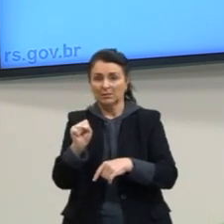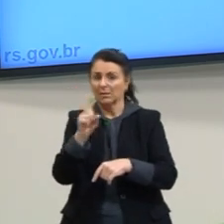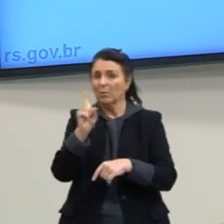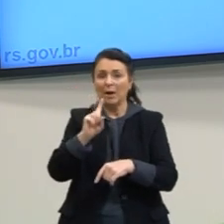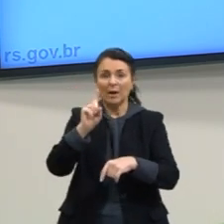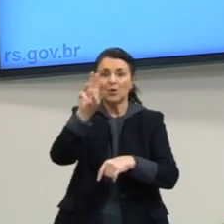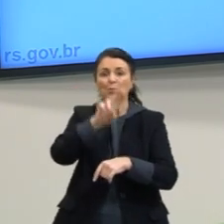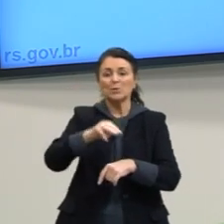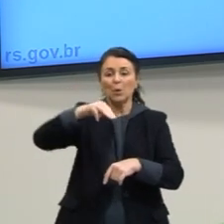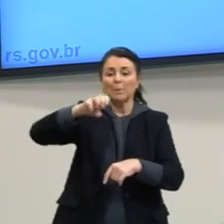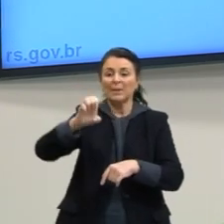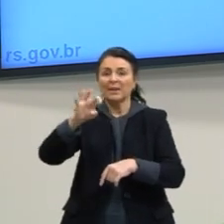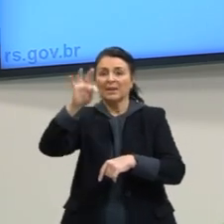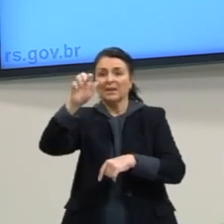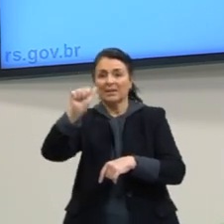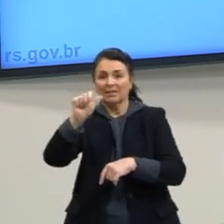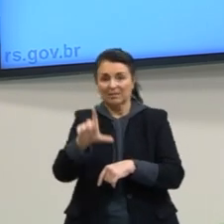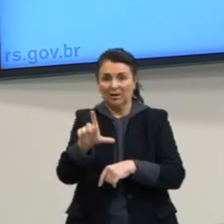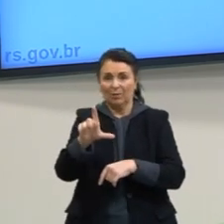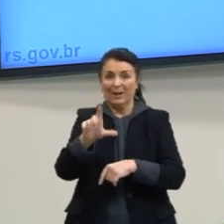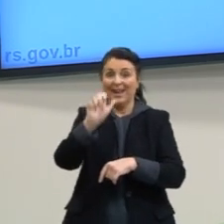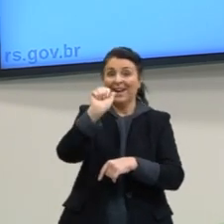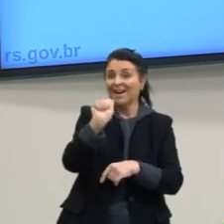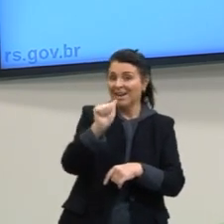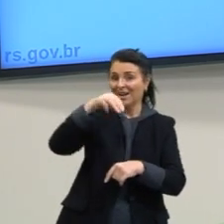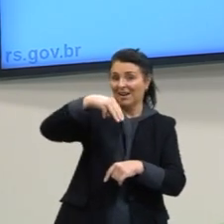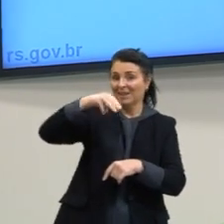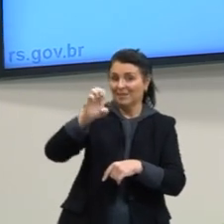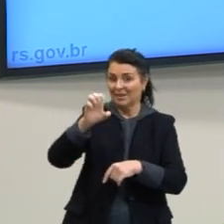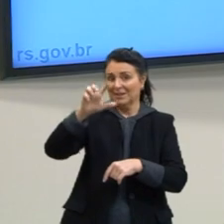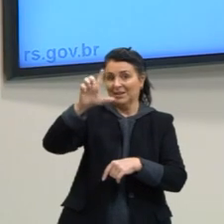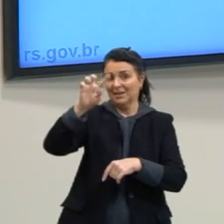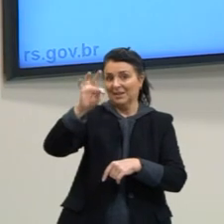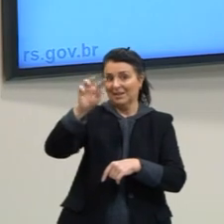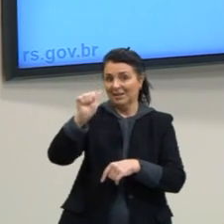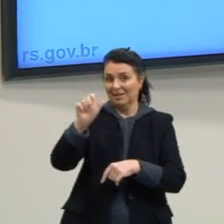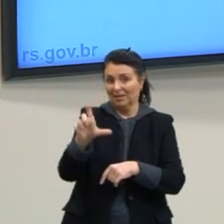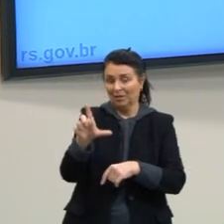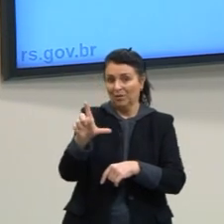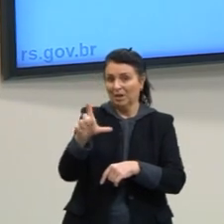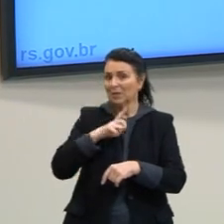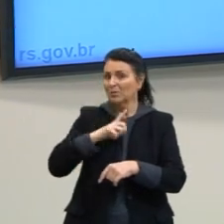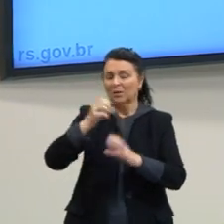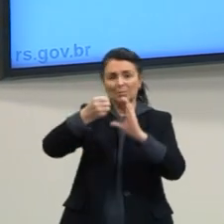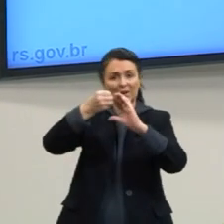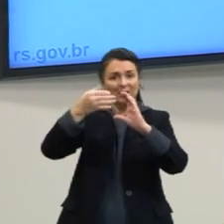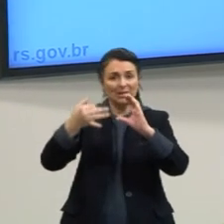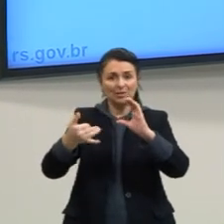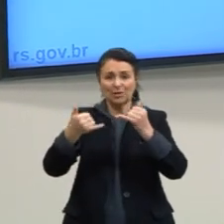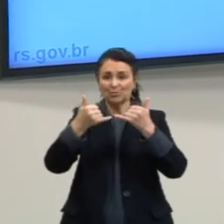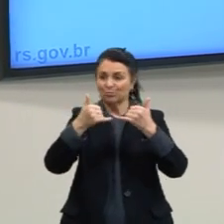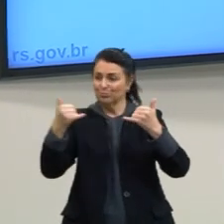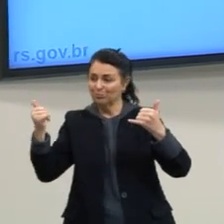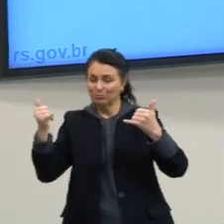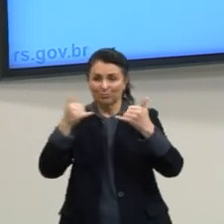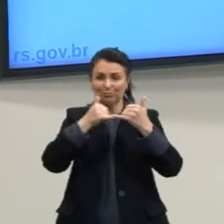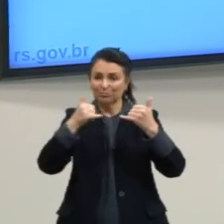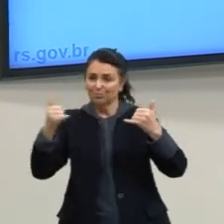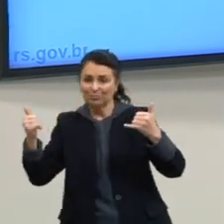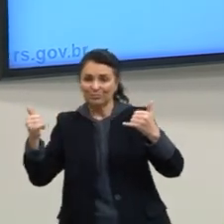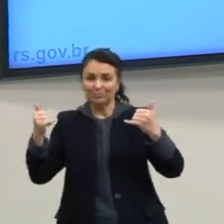metais entre não-metais então o ametal ele não tem característica de conduz conduz eletricidade ou energia